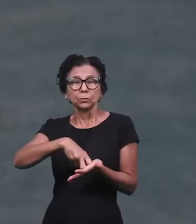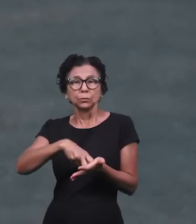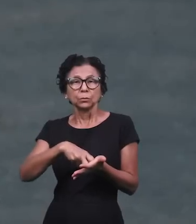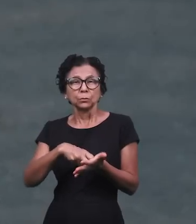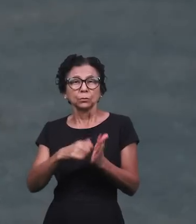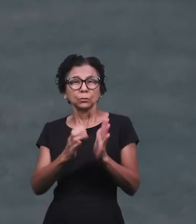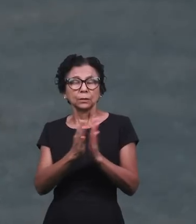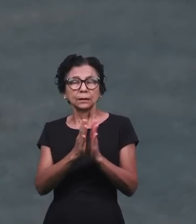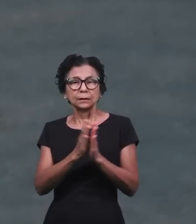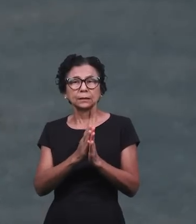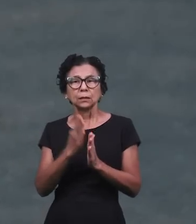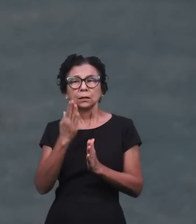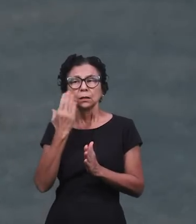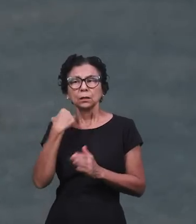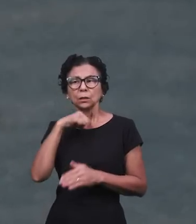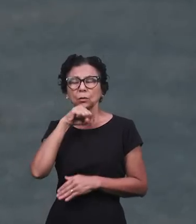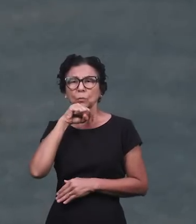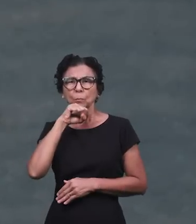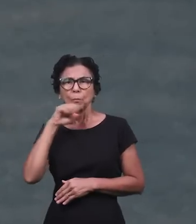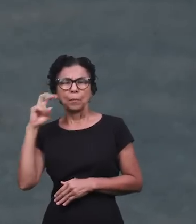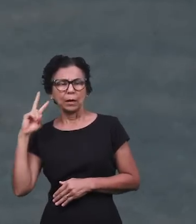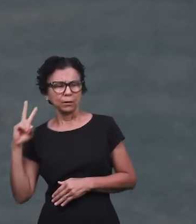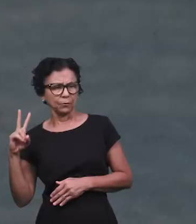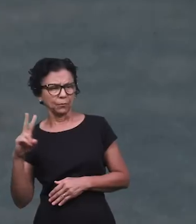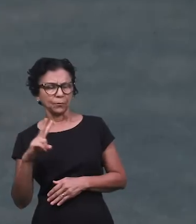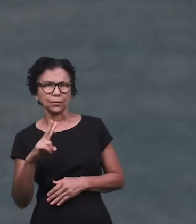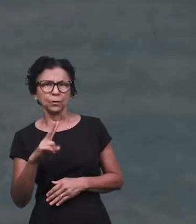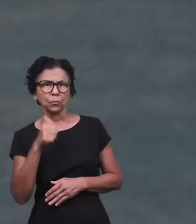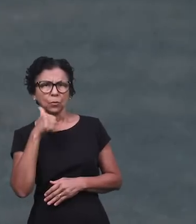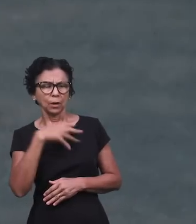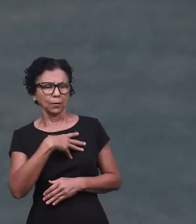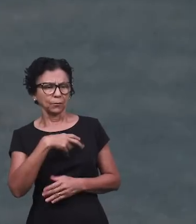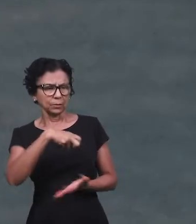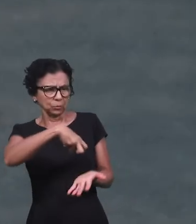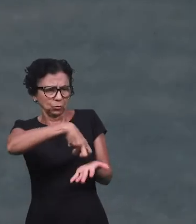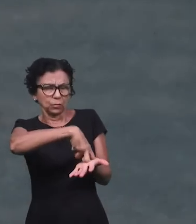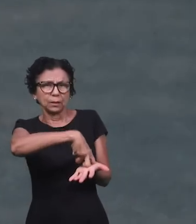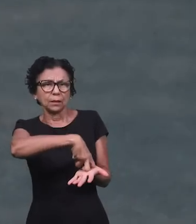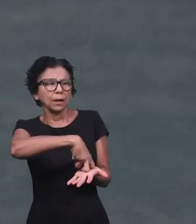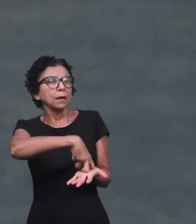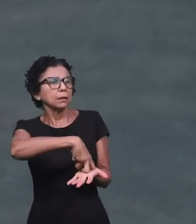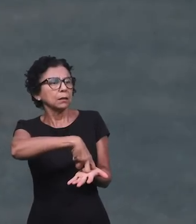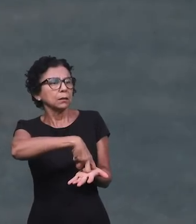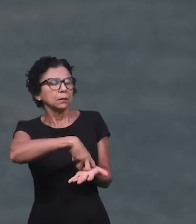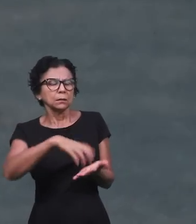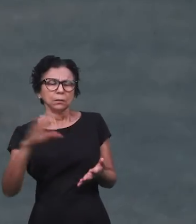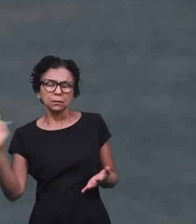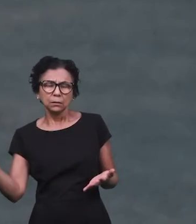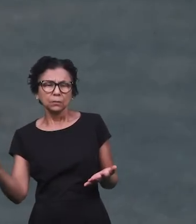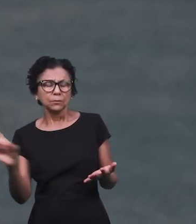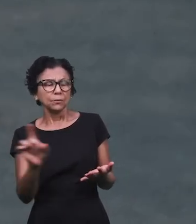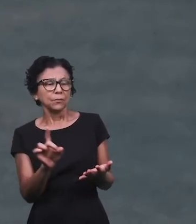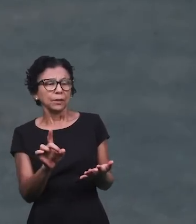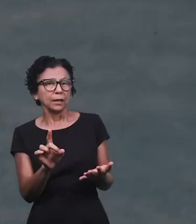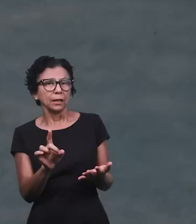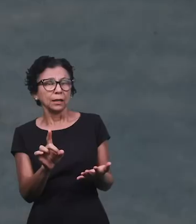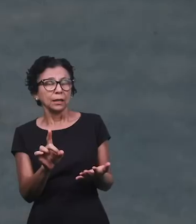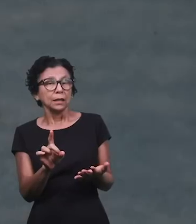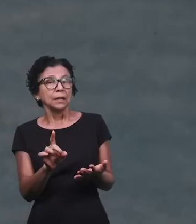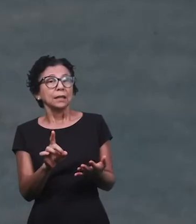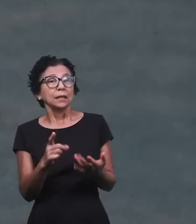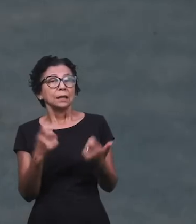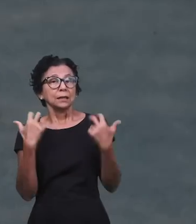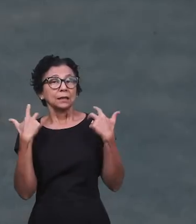na sala de aula, viu aquela cena e se aproximou para ver o que estava acontecendo. Reconheceu a filha e se aproximou. E na